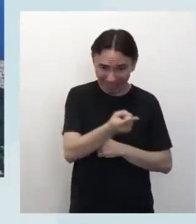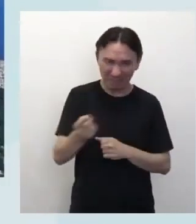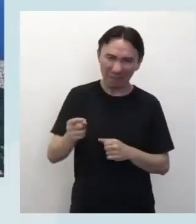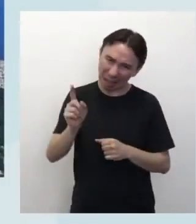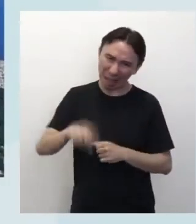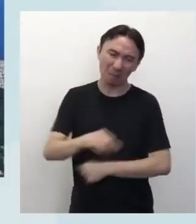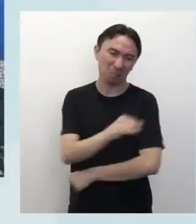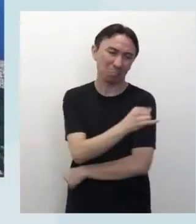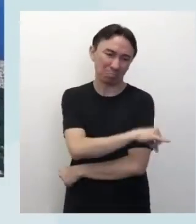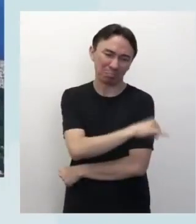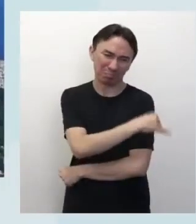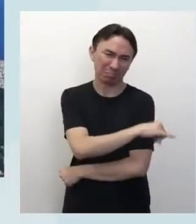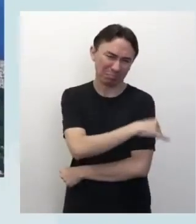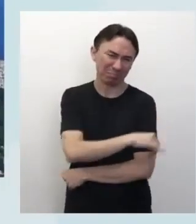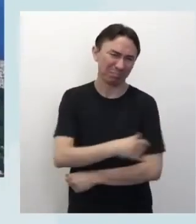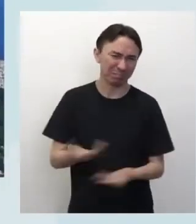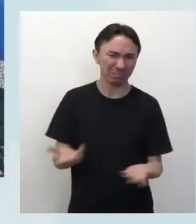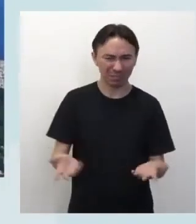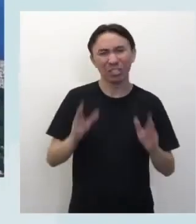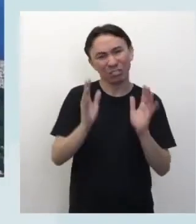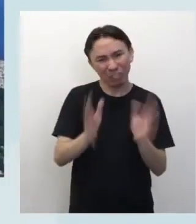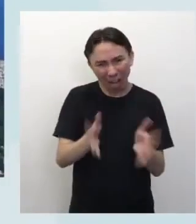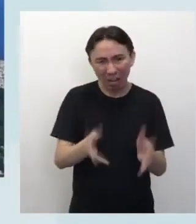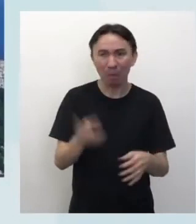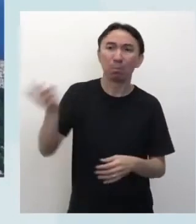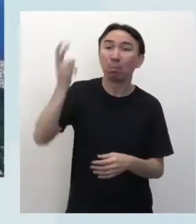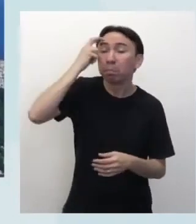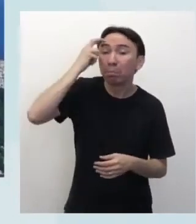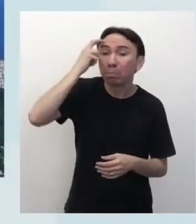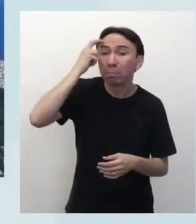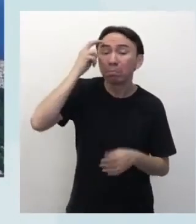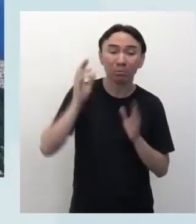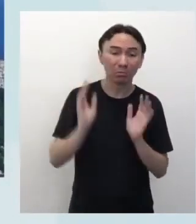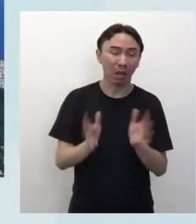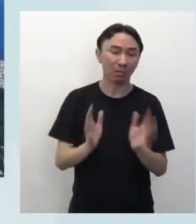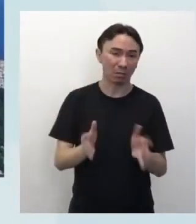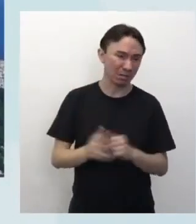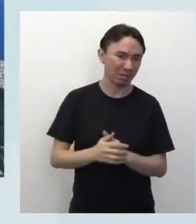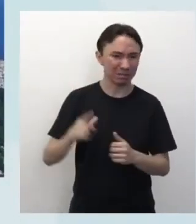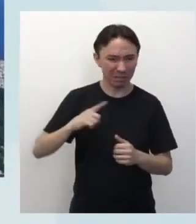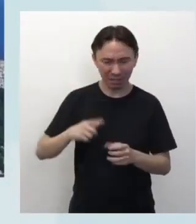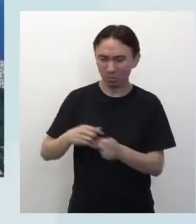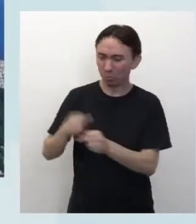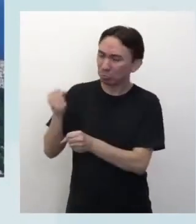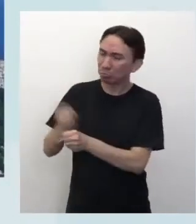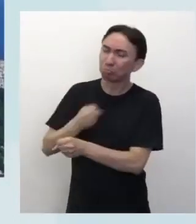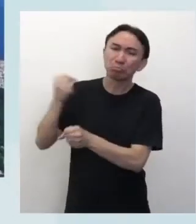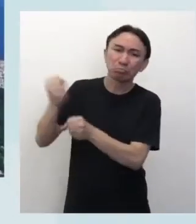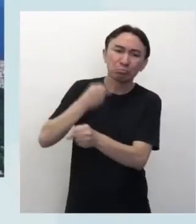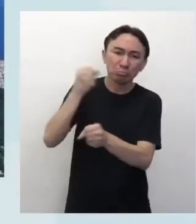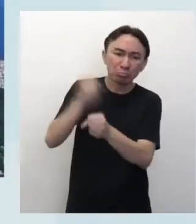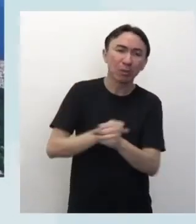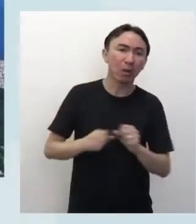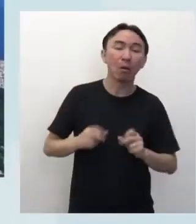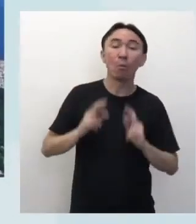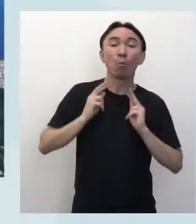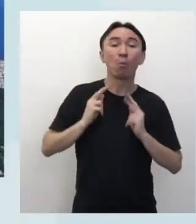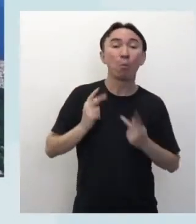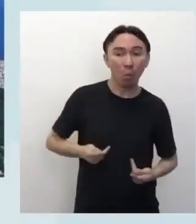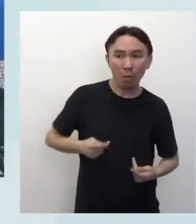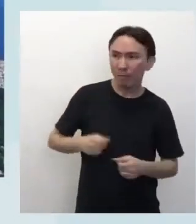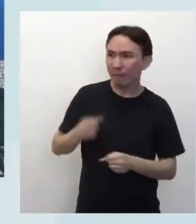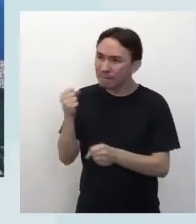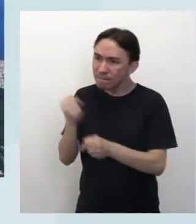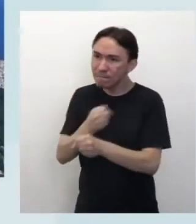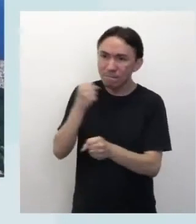já culturalizada, né, humanizada, né, porque tem aí os aspectos de construção, de transformação do ser humano na